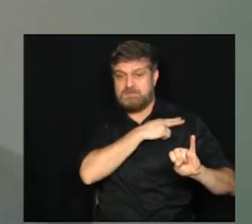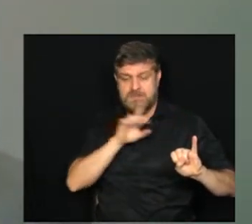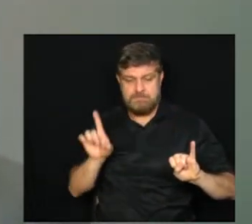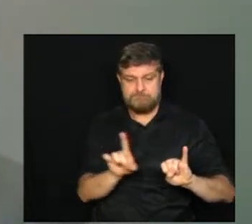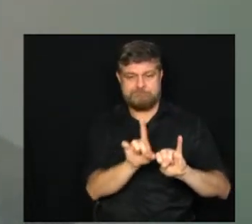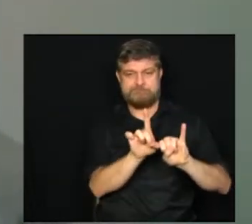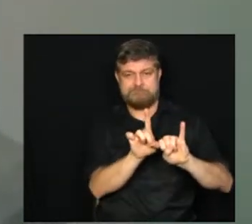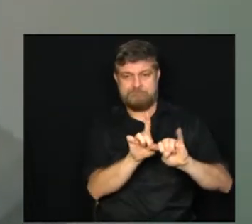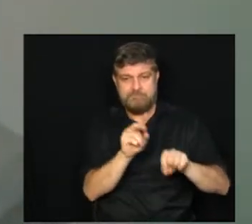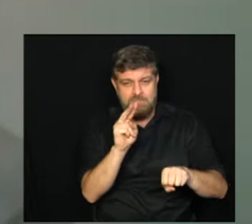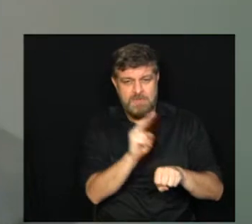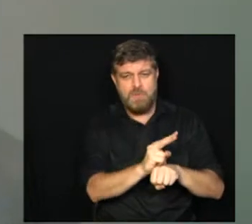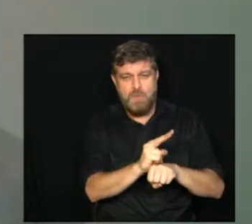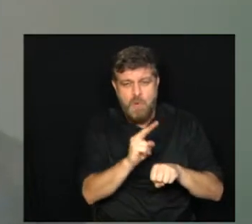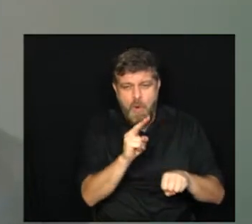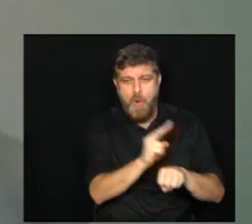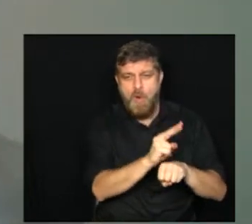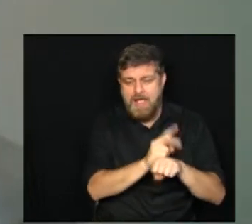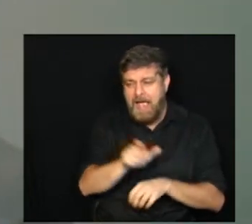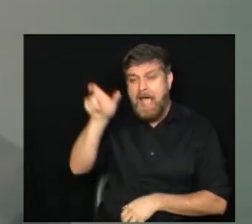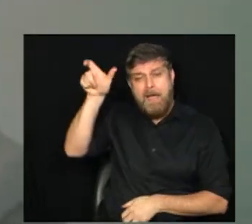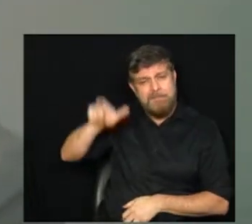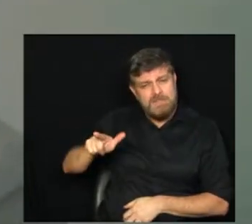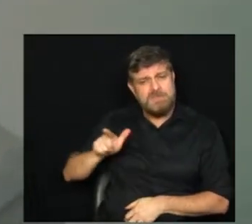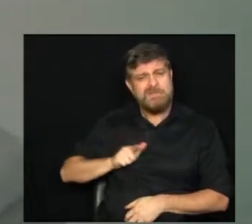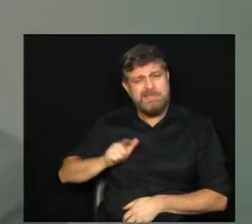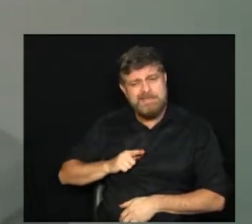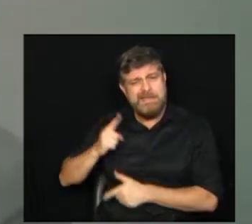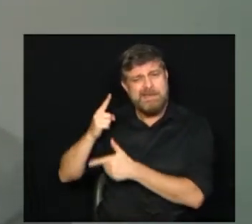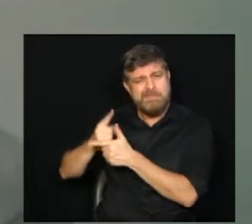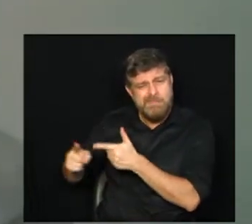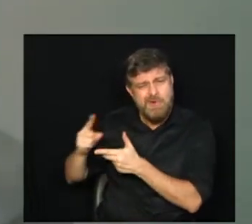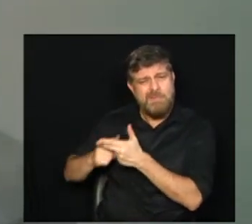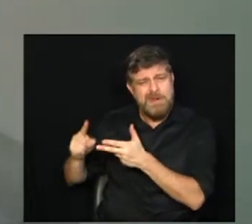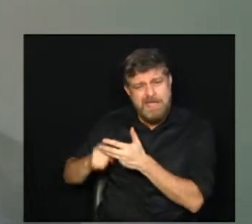cuidado, um cuidador que tem as suas dores, as